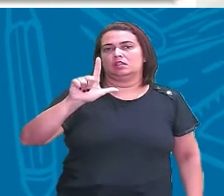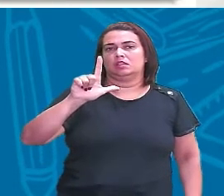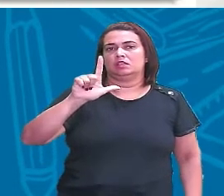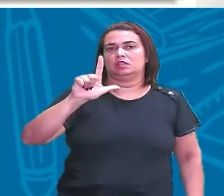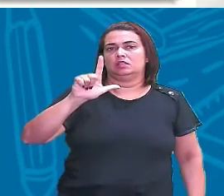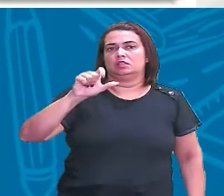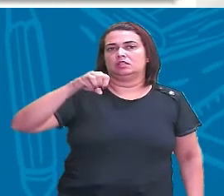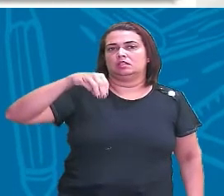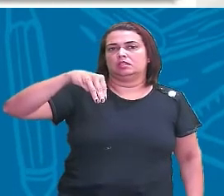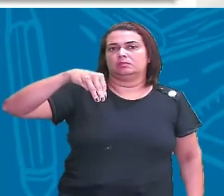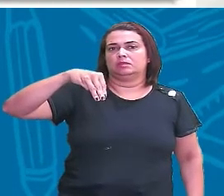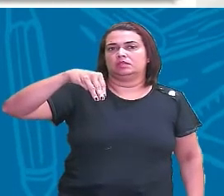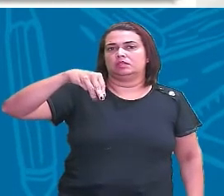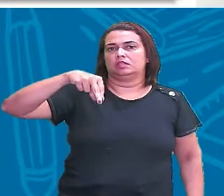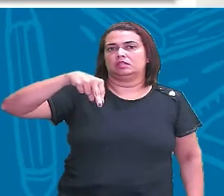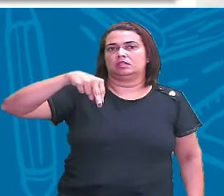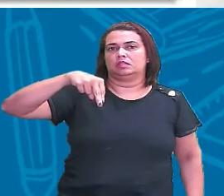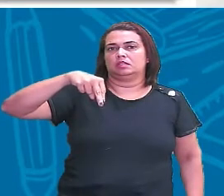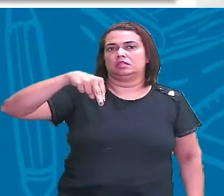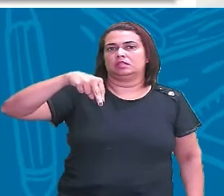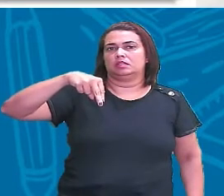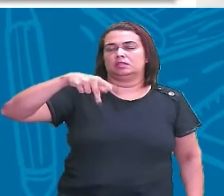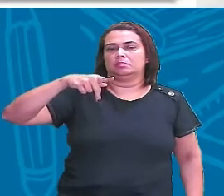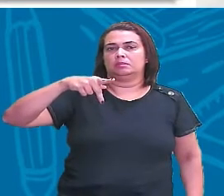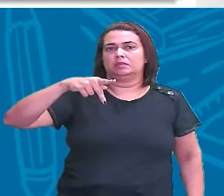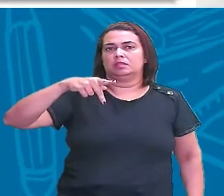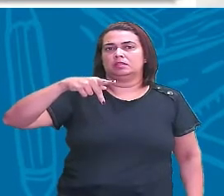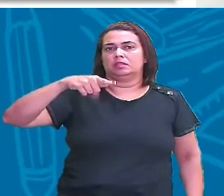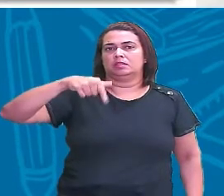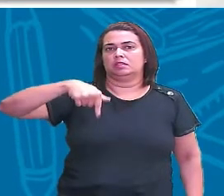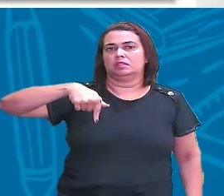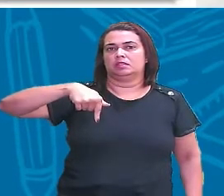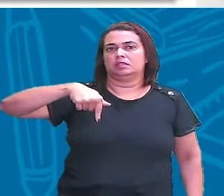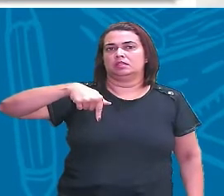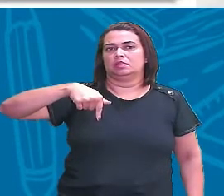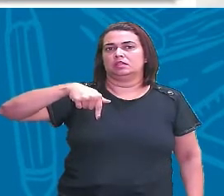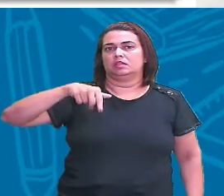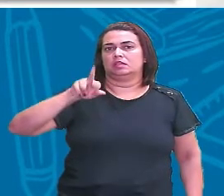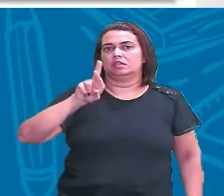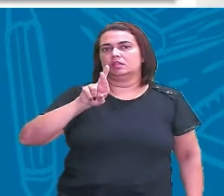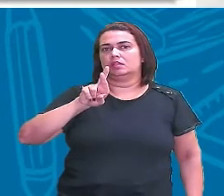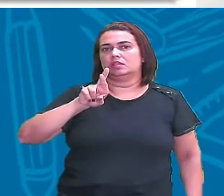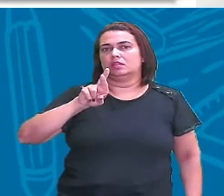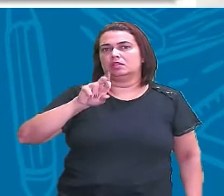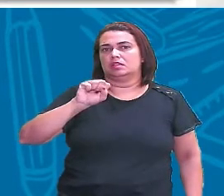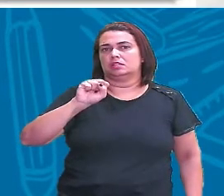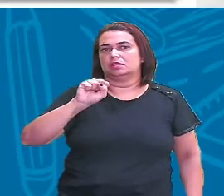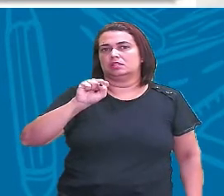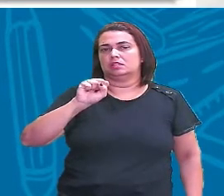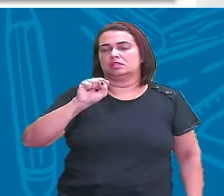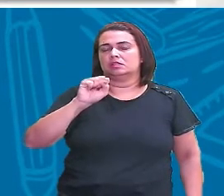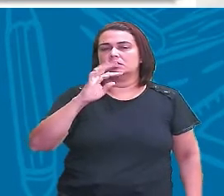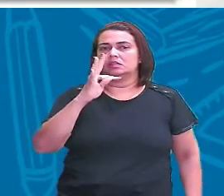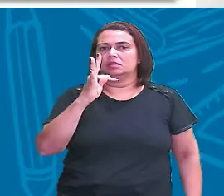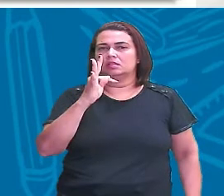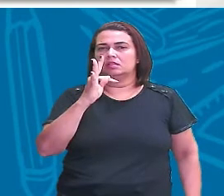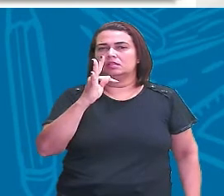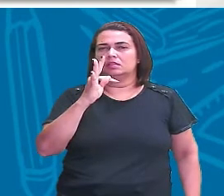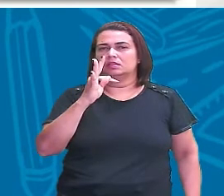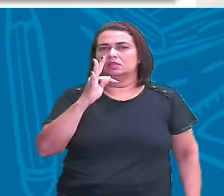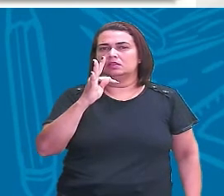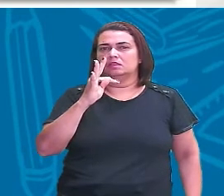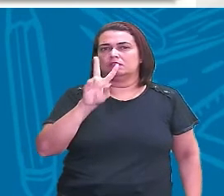L, M, N, P, Q, R, S,